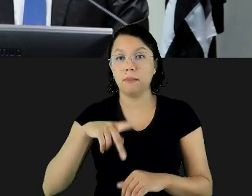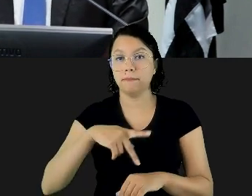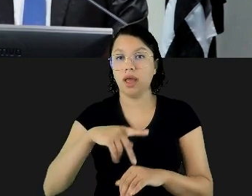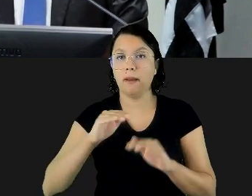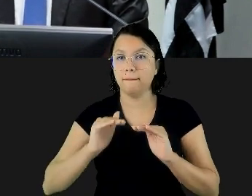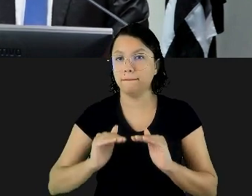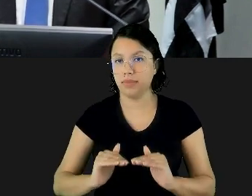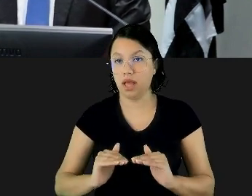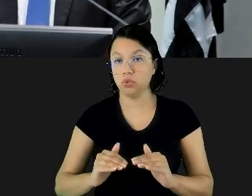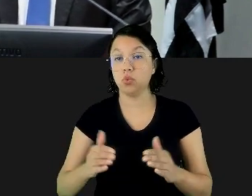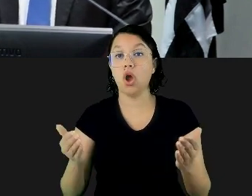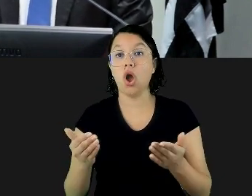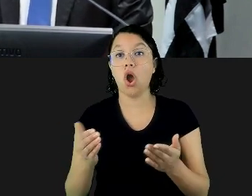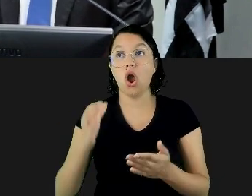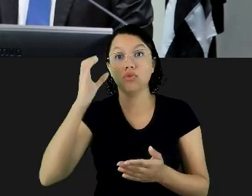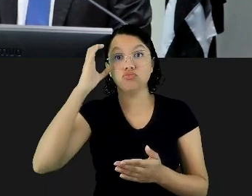China.